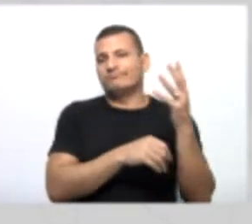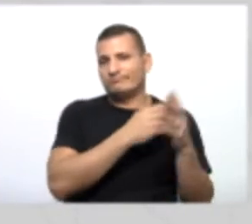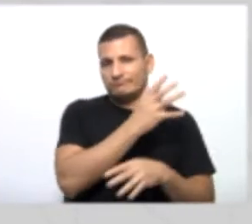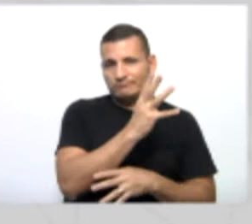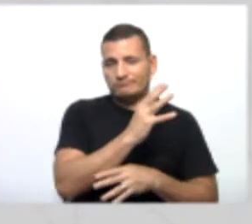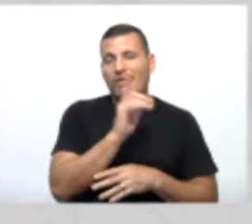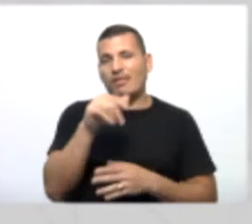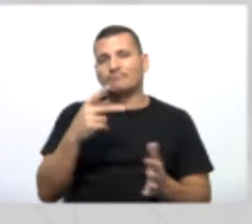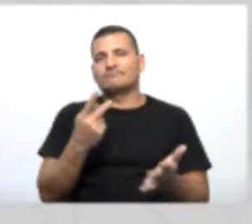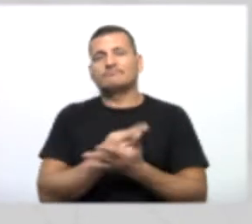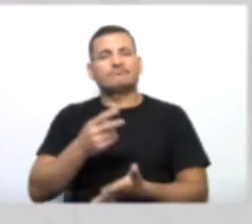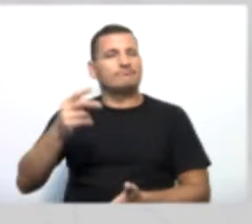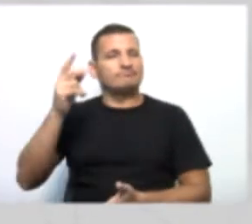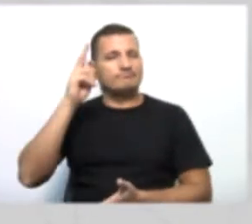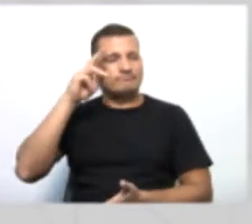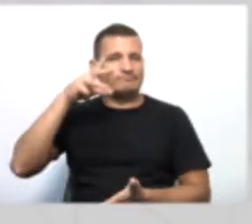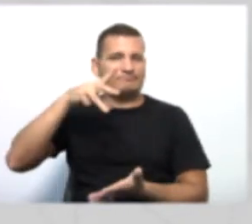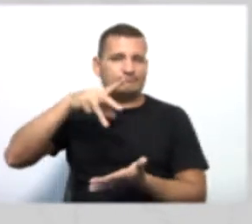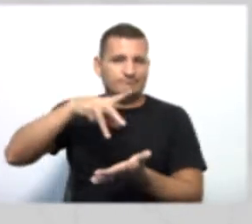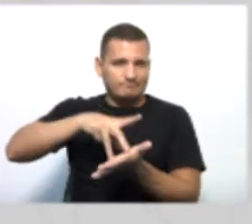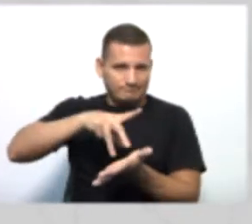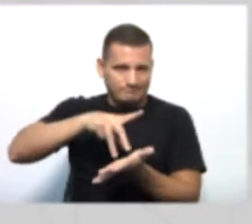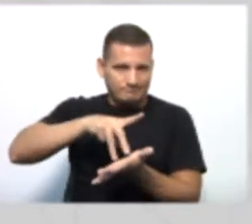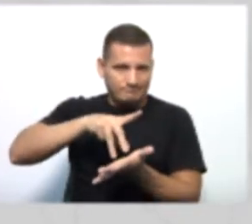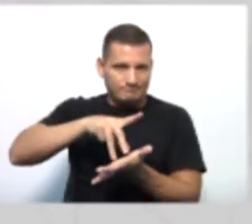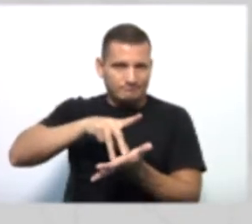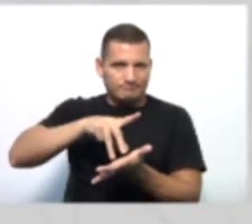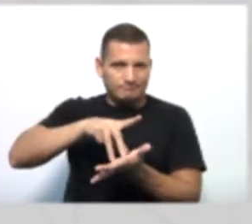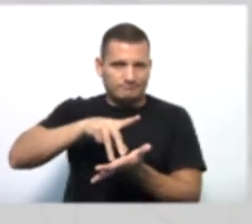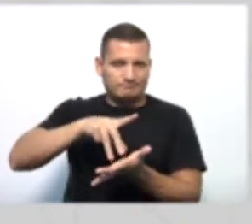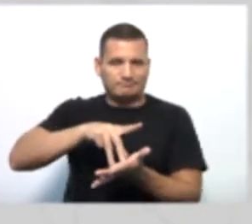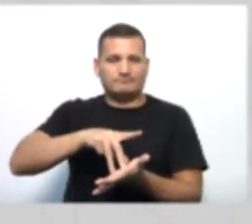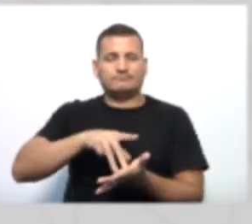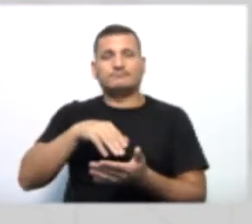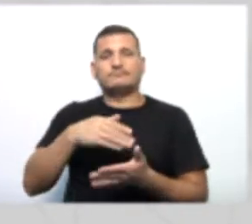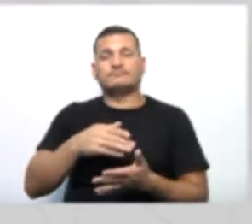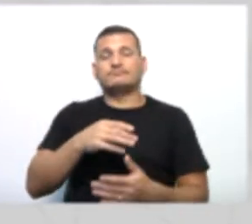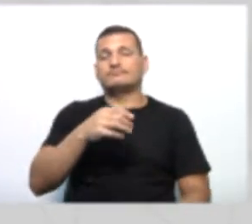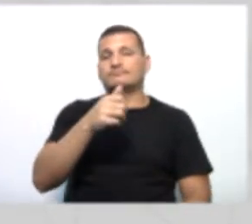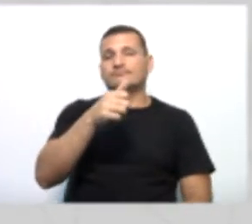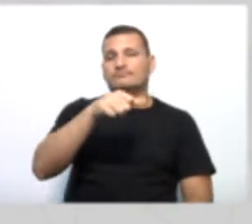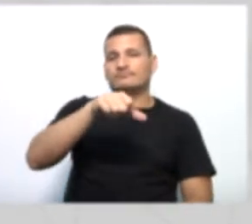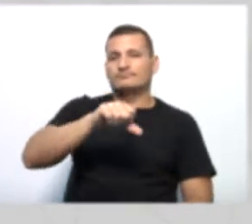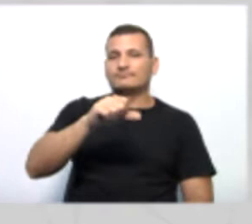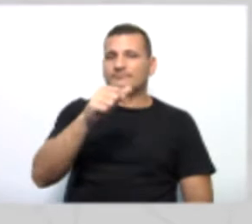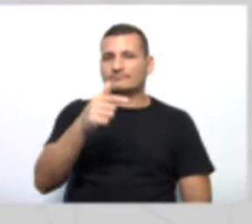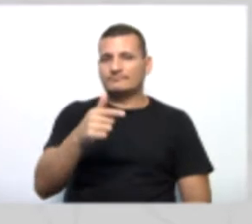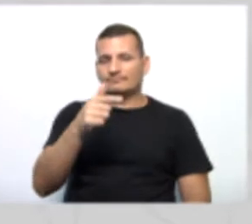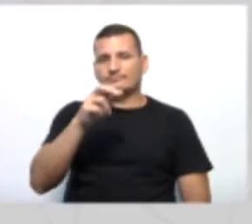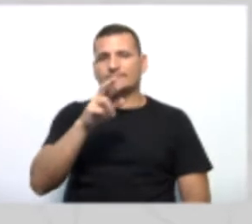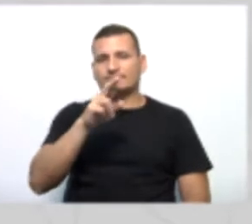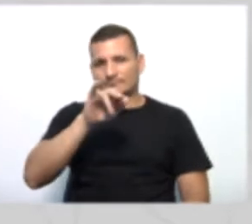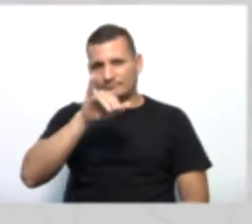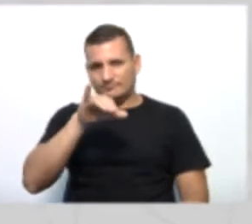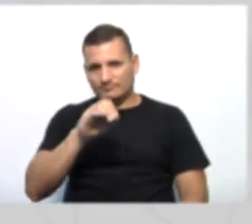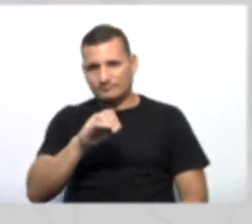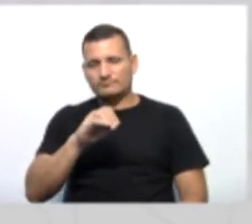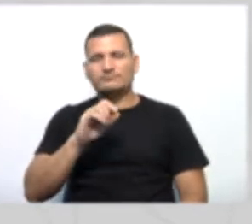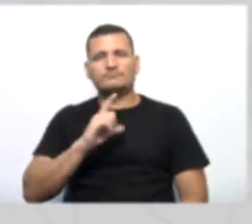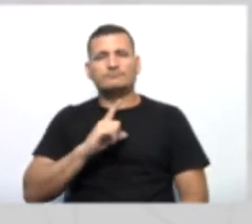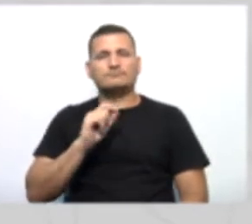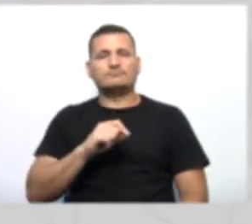hein? Precisamos ficar ligados a essa situação. Desde então, Rio 92, muitos progressos relacionados